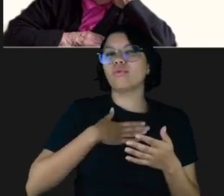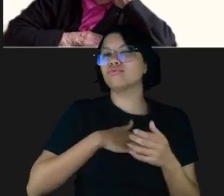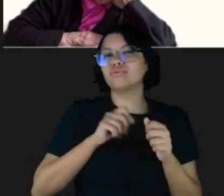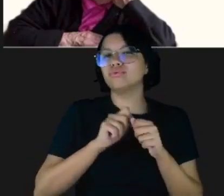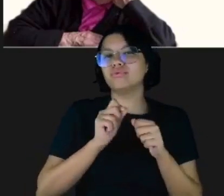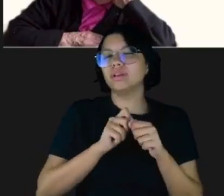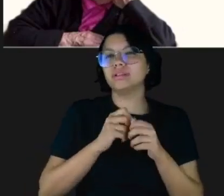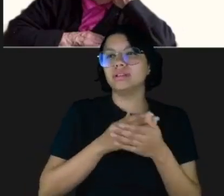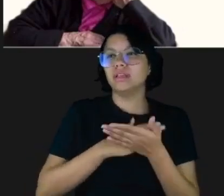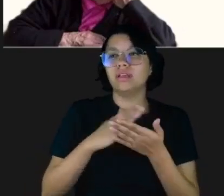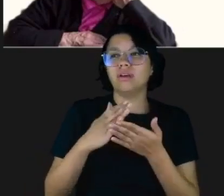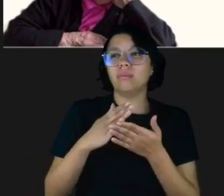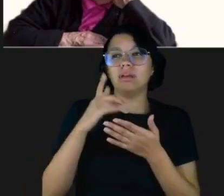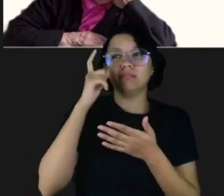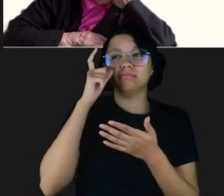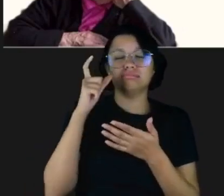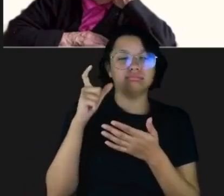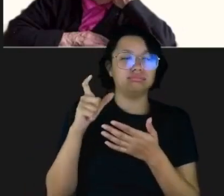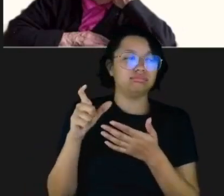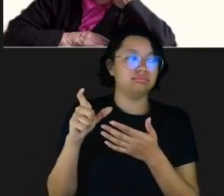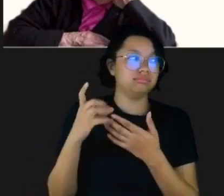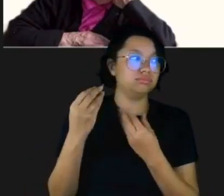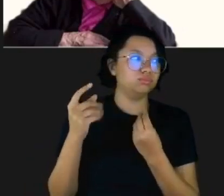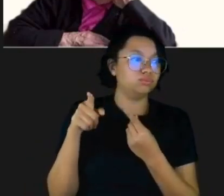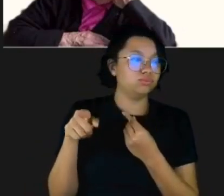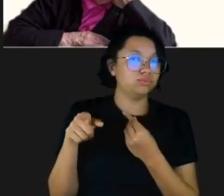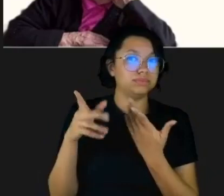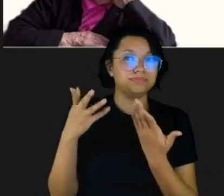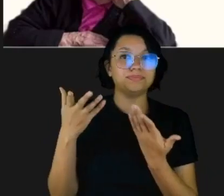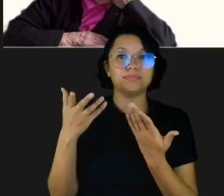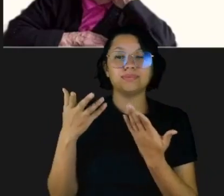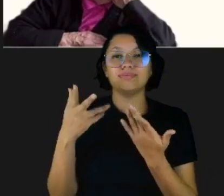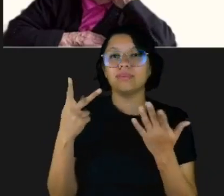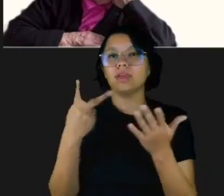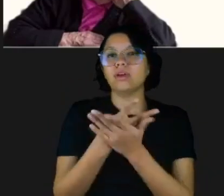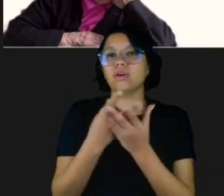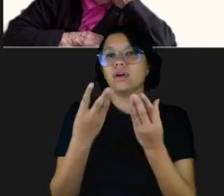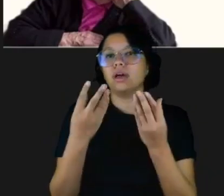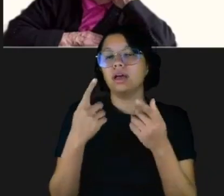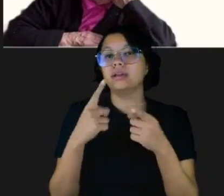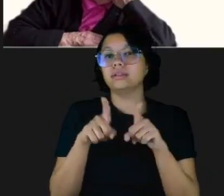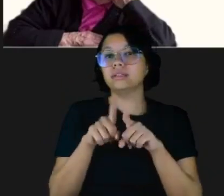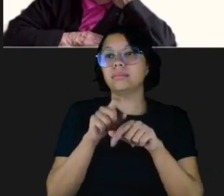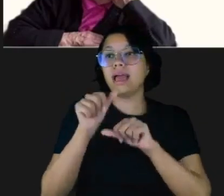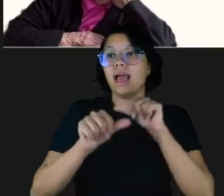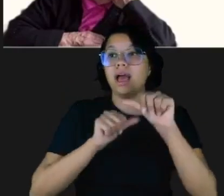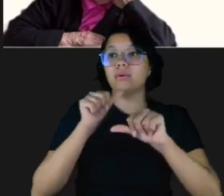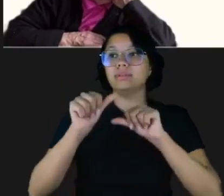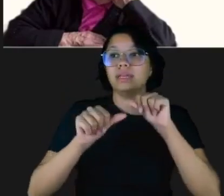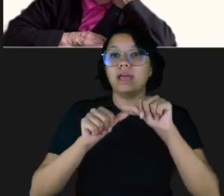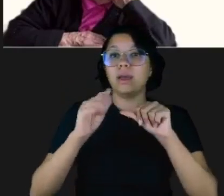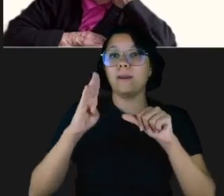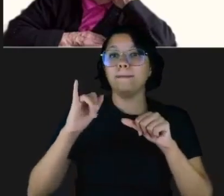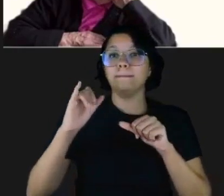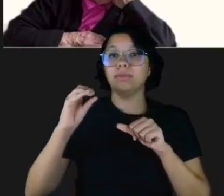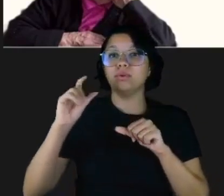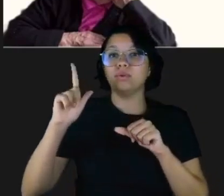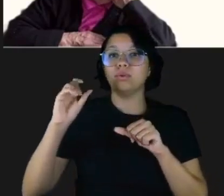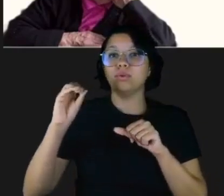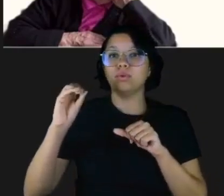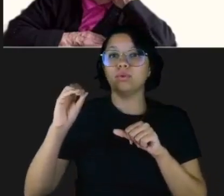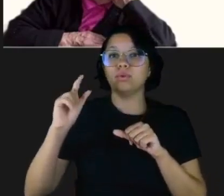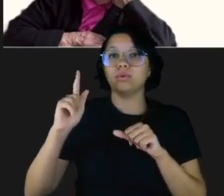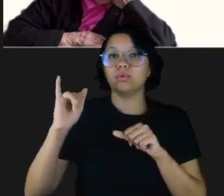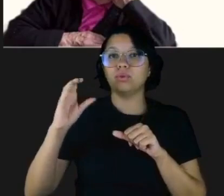ele começa a não se interessar muito por elas. E causam também alterações biológicas. A gente